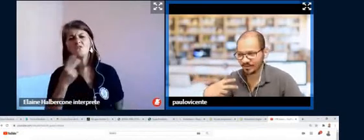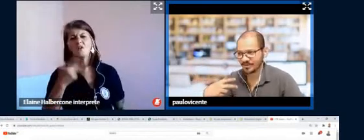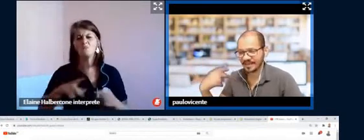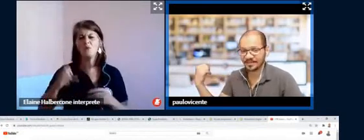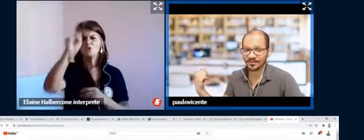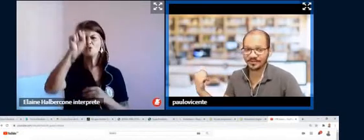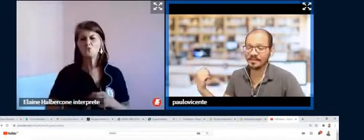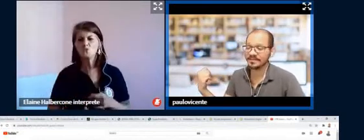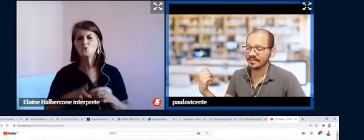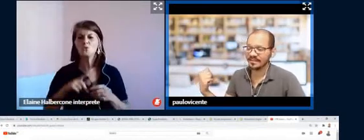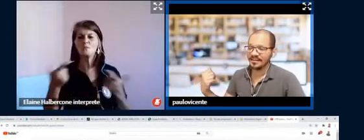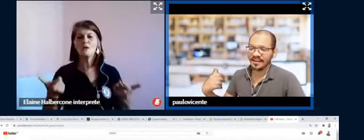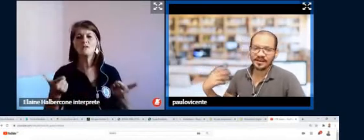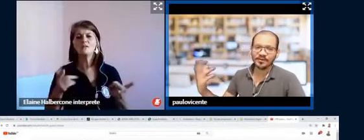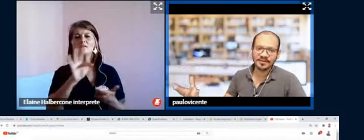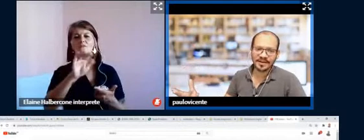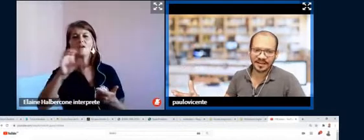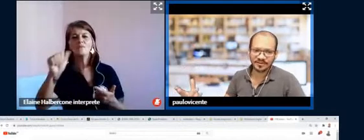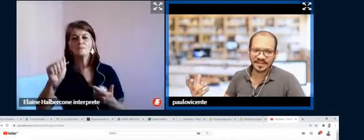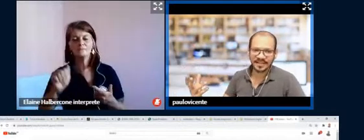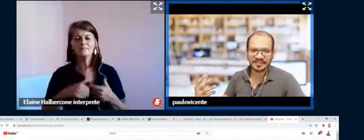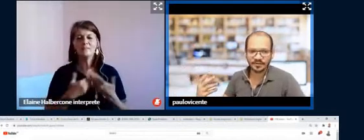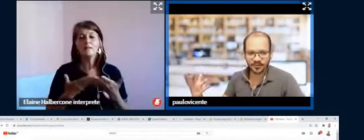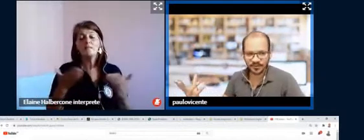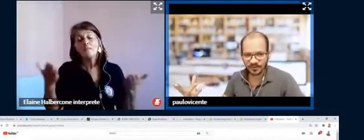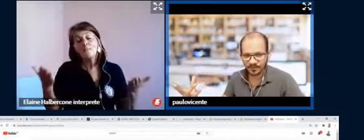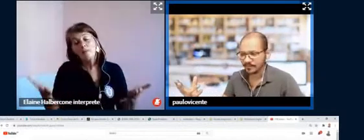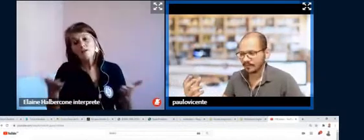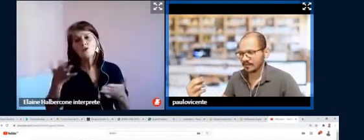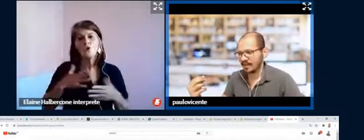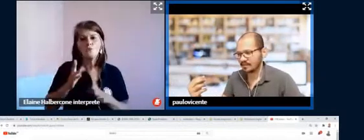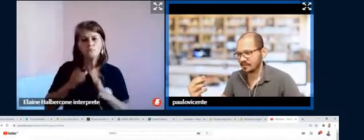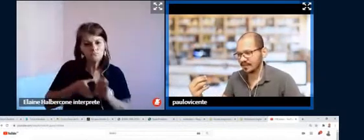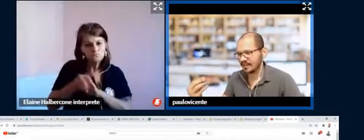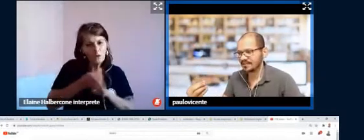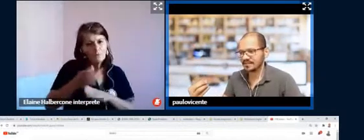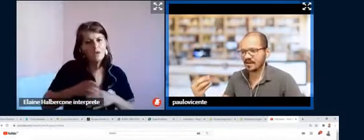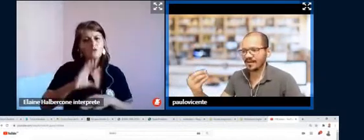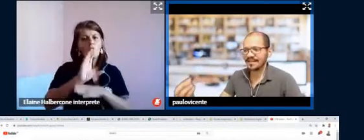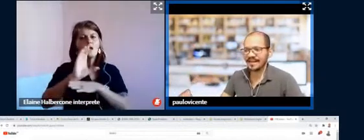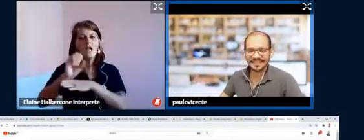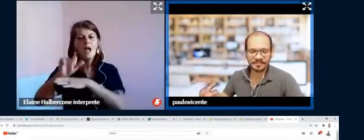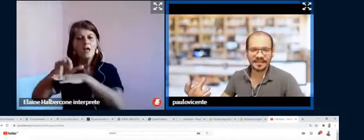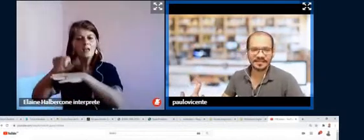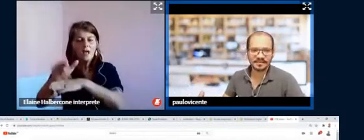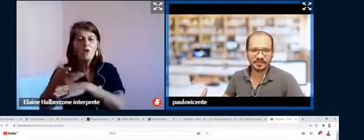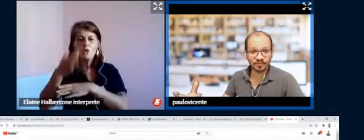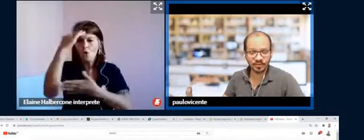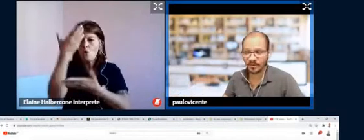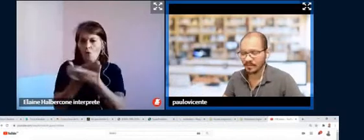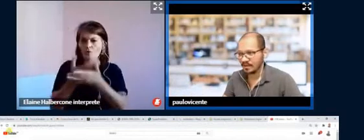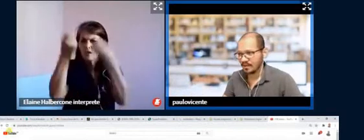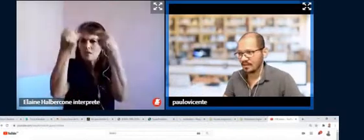não gosta do meu sotaque, mas gosta do Fabs. E aí eu recomendo os canais que eu confio. Tá? São canais que a qualidade da explicação é